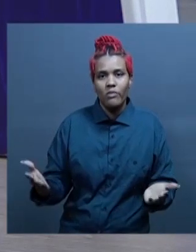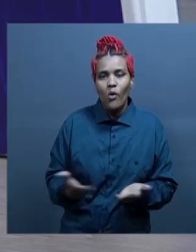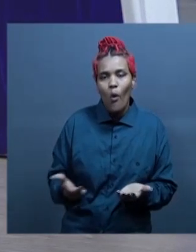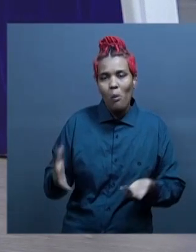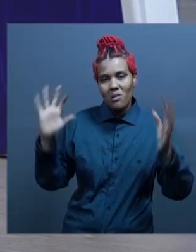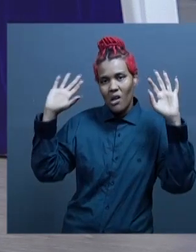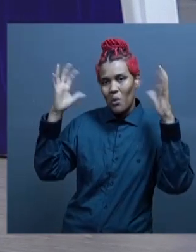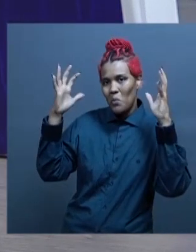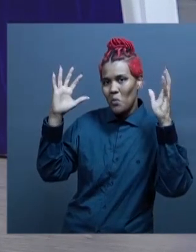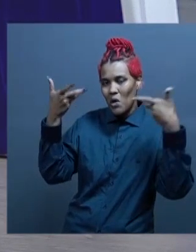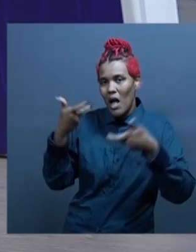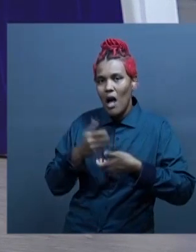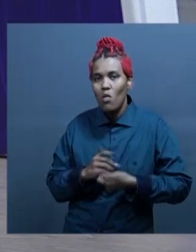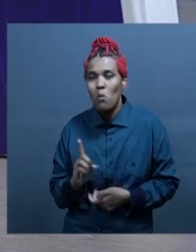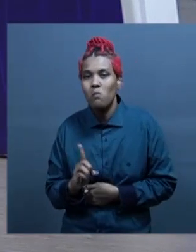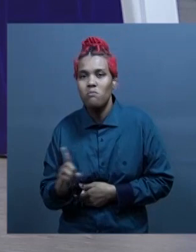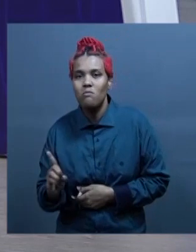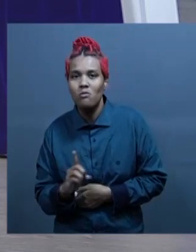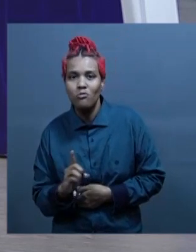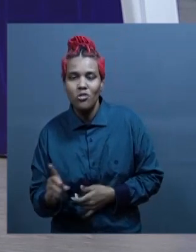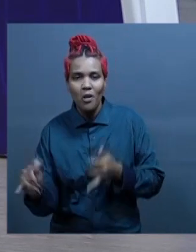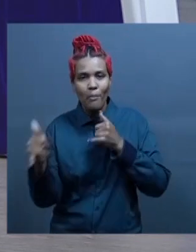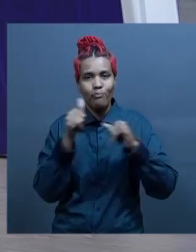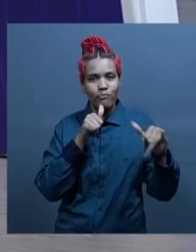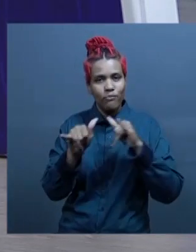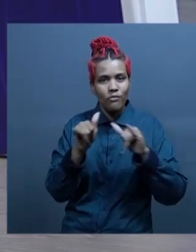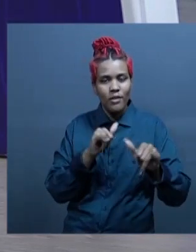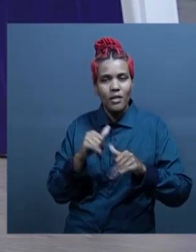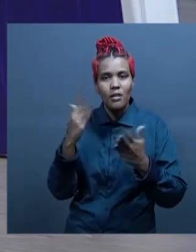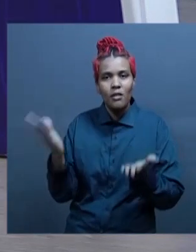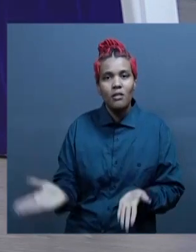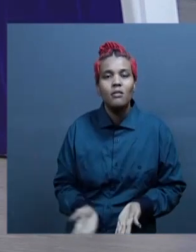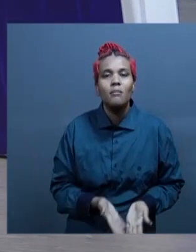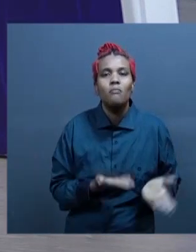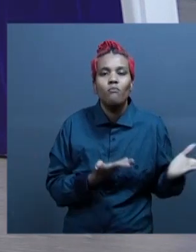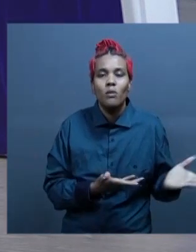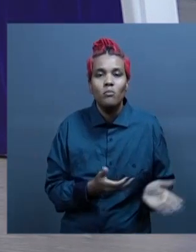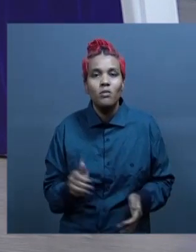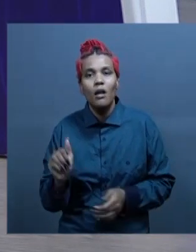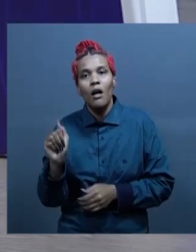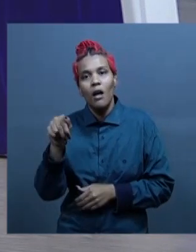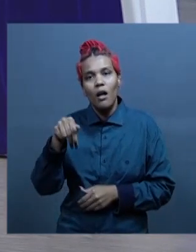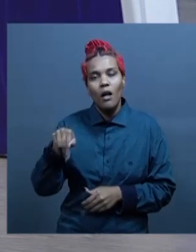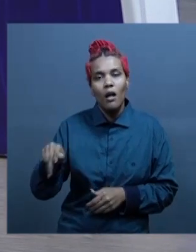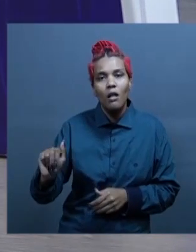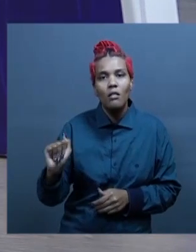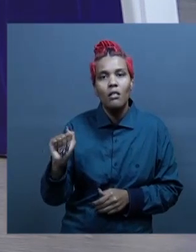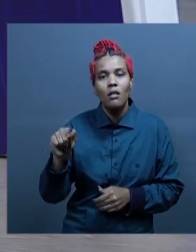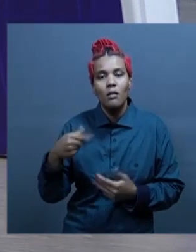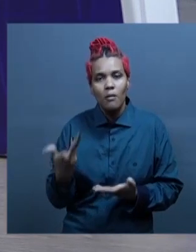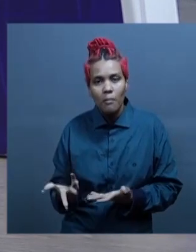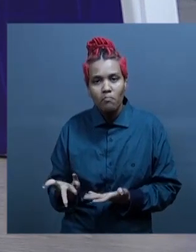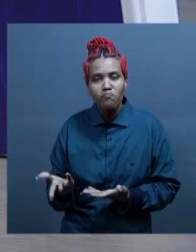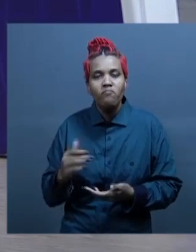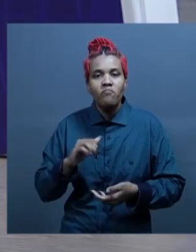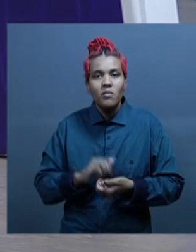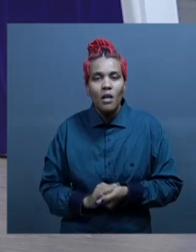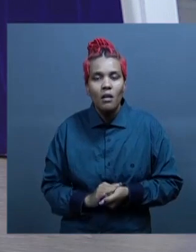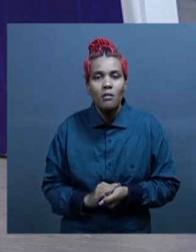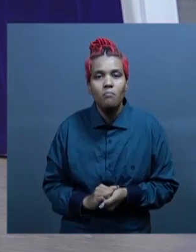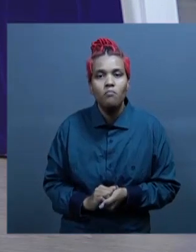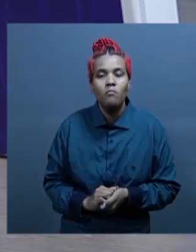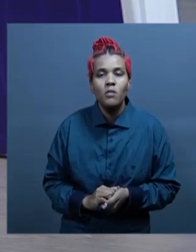da propaganda recebemos aqui no estúdio a ana lá o que a empresária também membro da diretoria da app associação